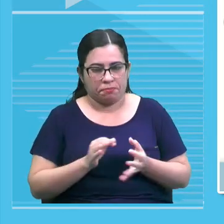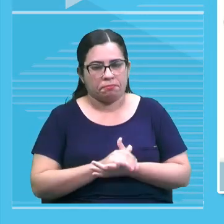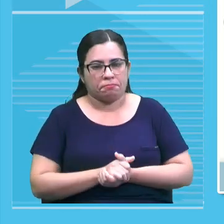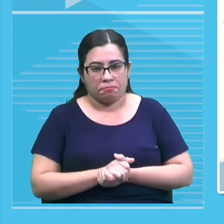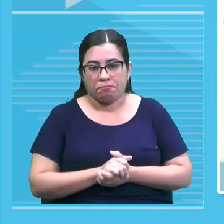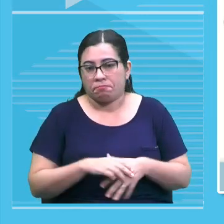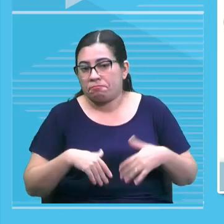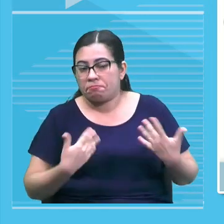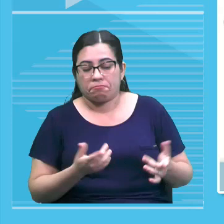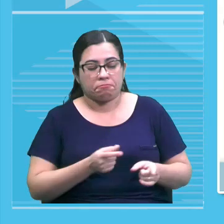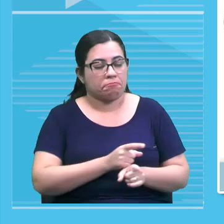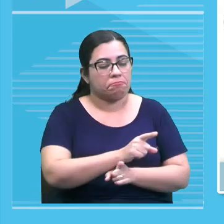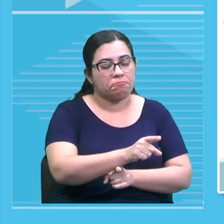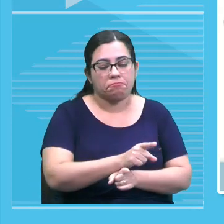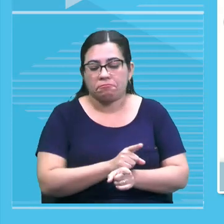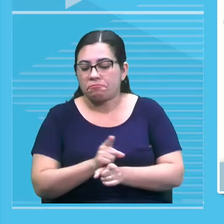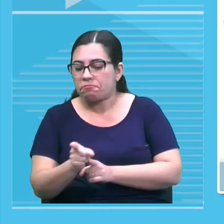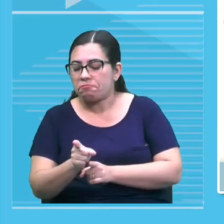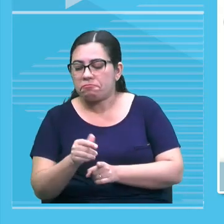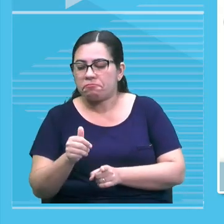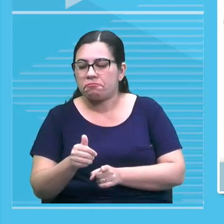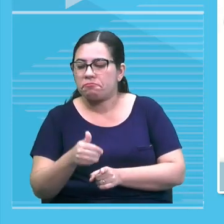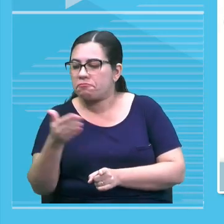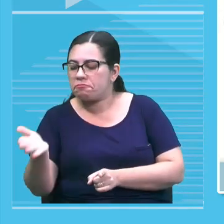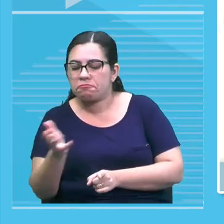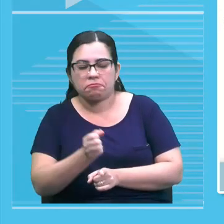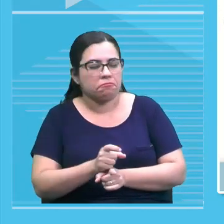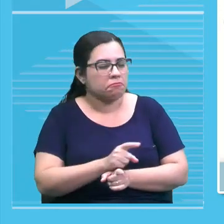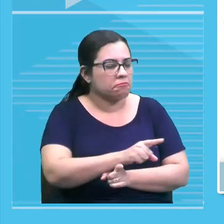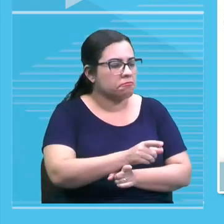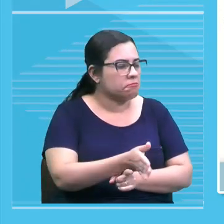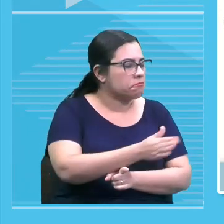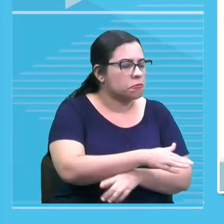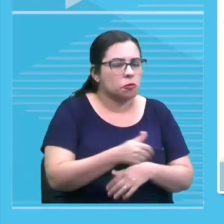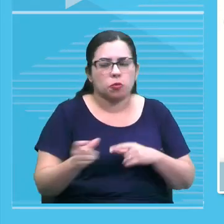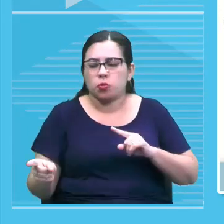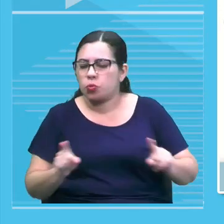para qual direção né Para qual lado ela se orienta